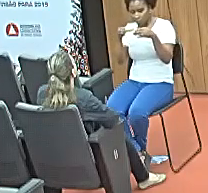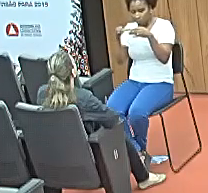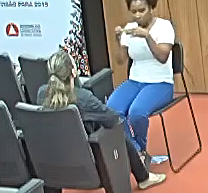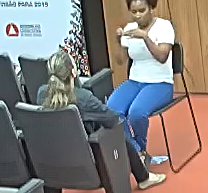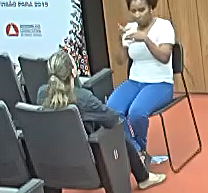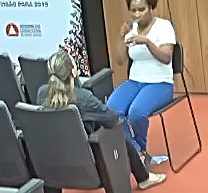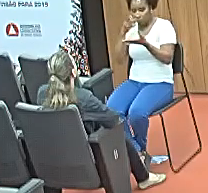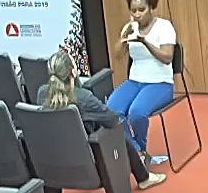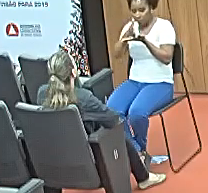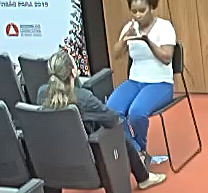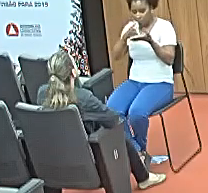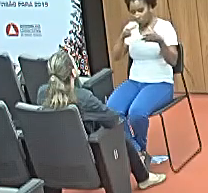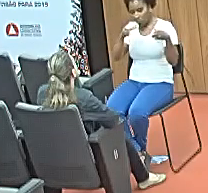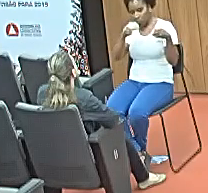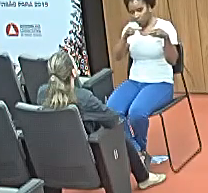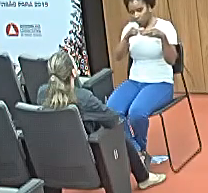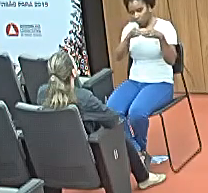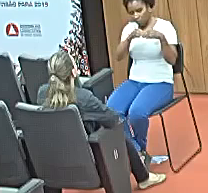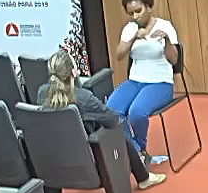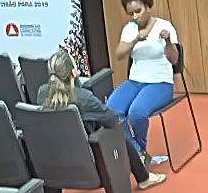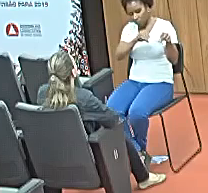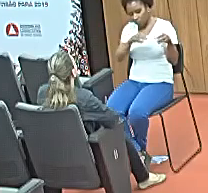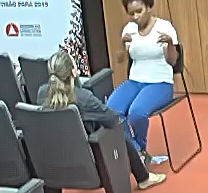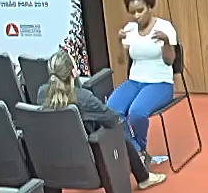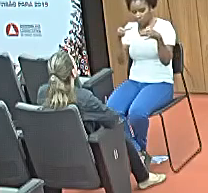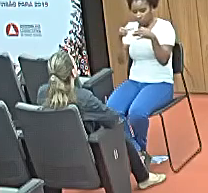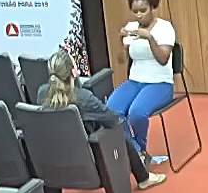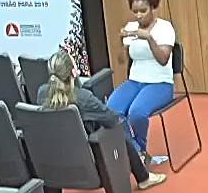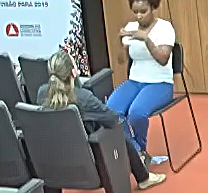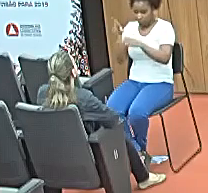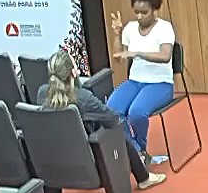sistema socioeducativo e sistema prisional